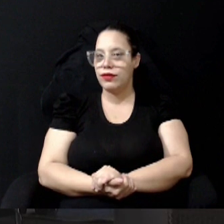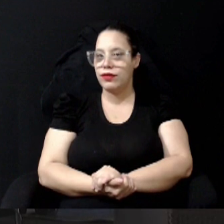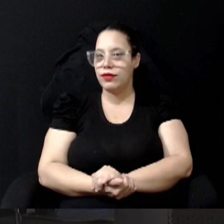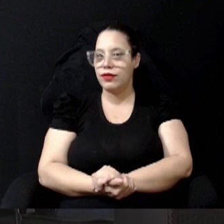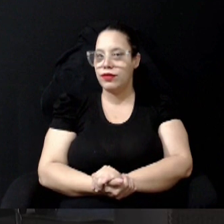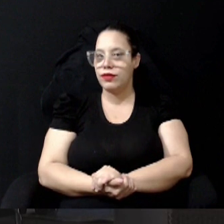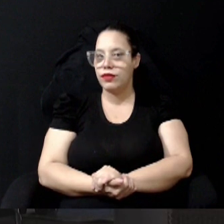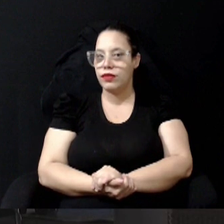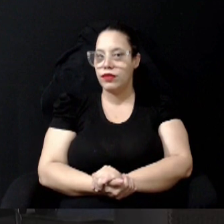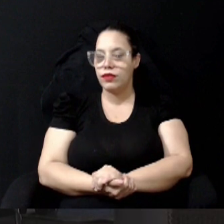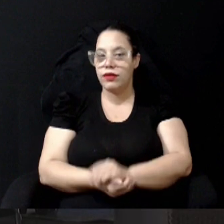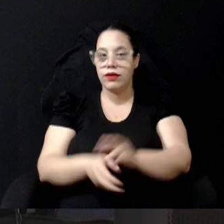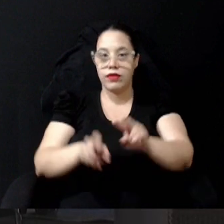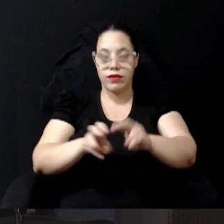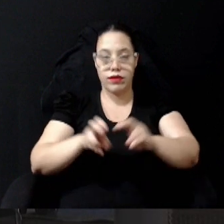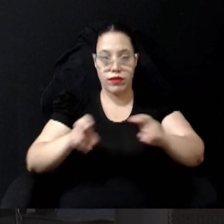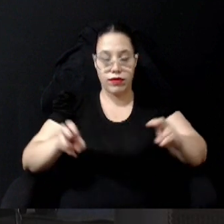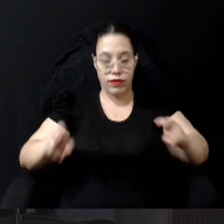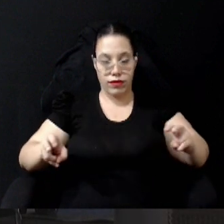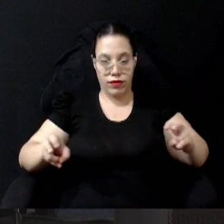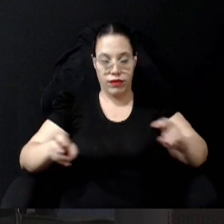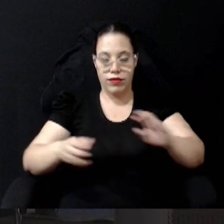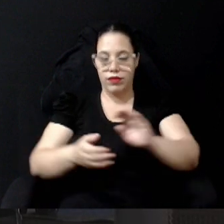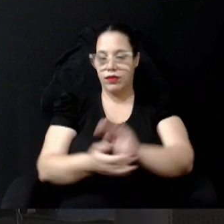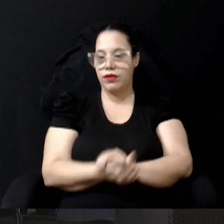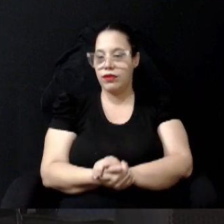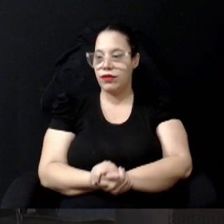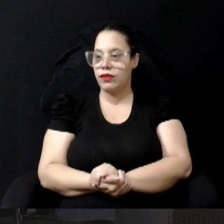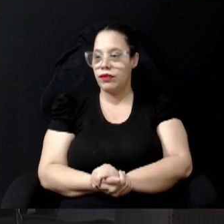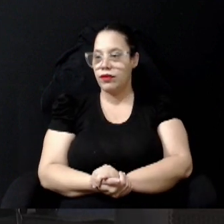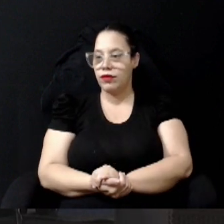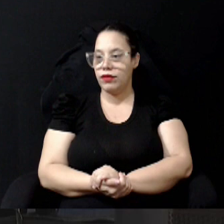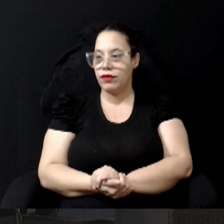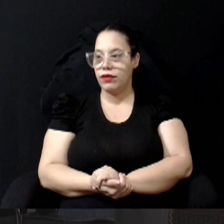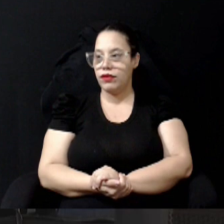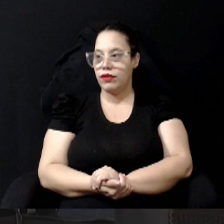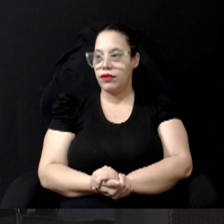Convidamos todos a tomarem seus lugares.